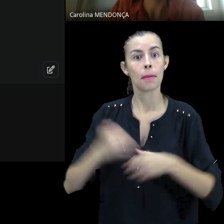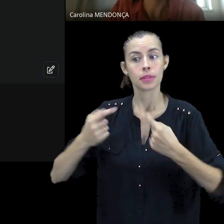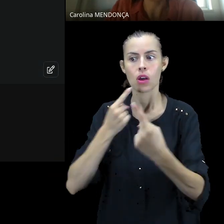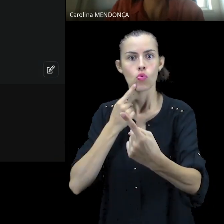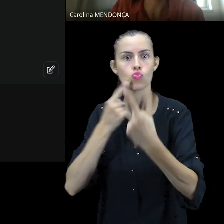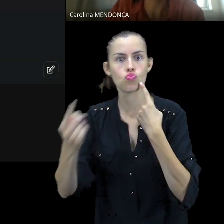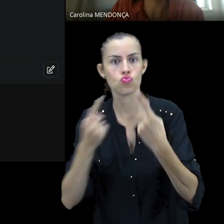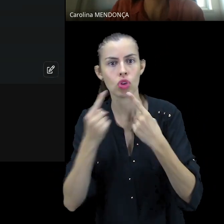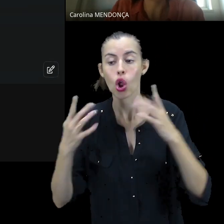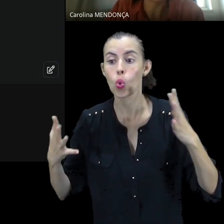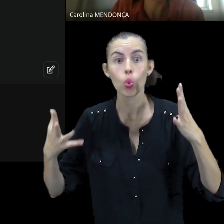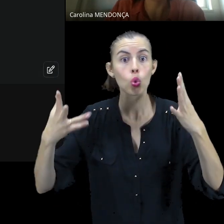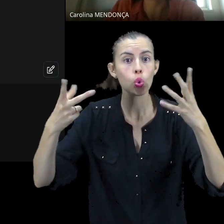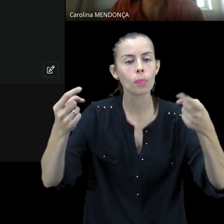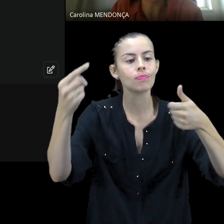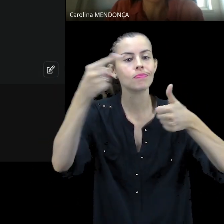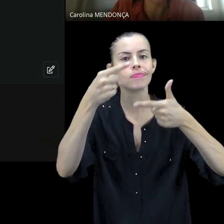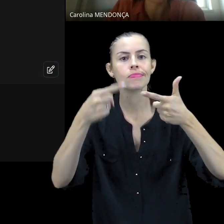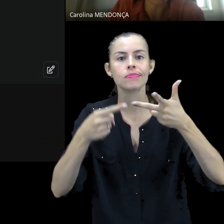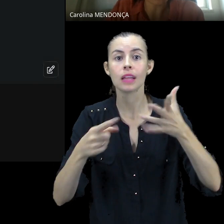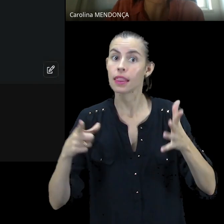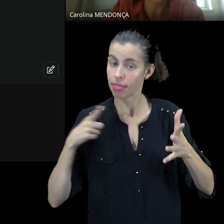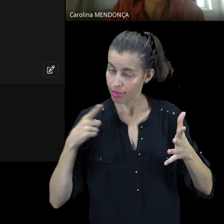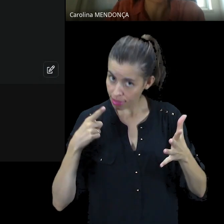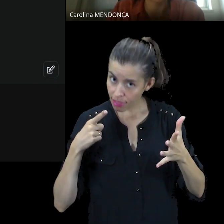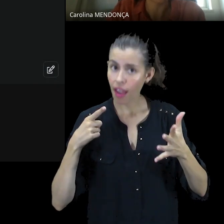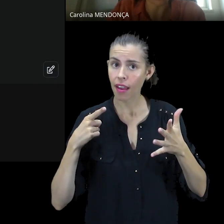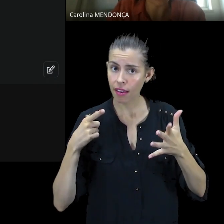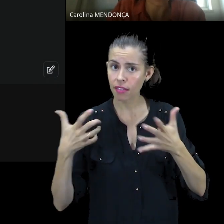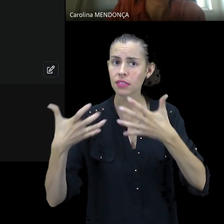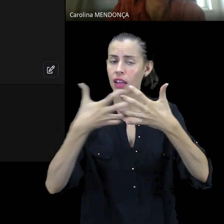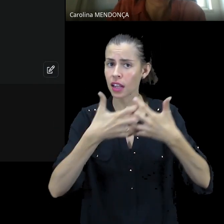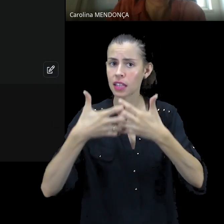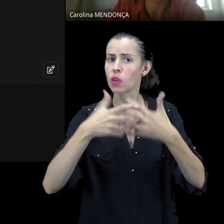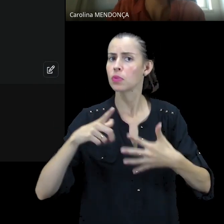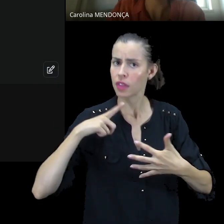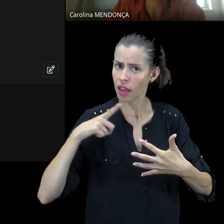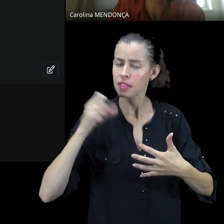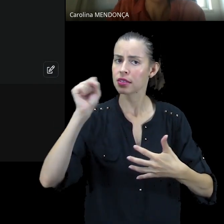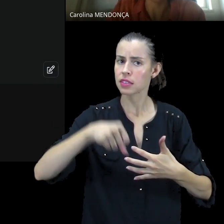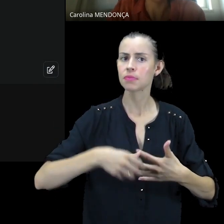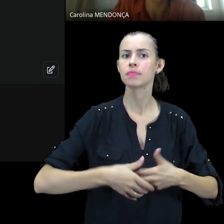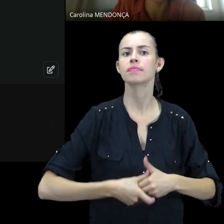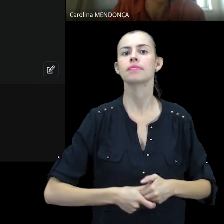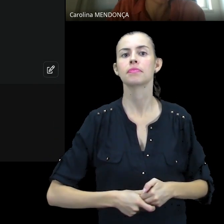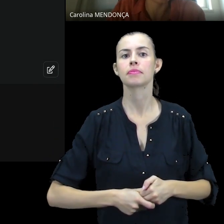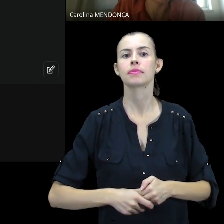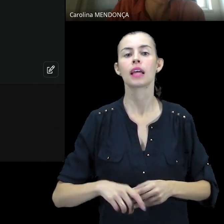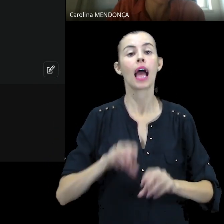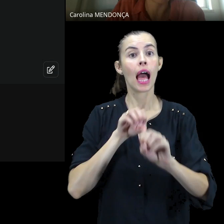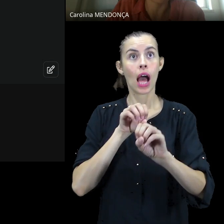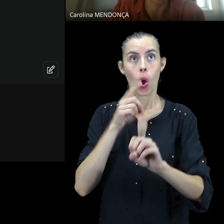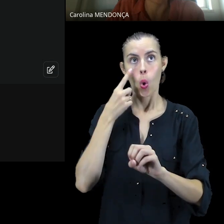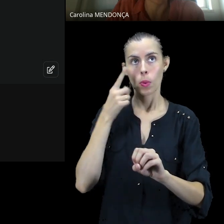humana? Então, é esse o interesse e o diálogo que todas essas normativas fazem entre si. E aí,